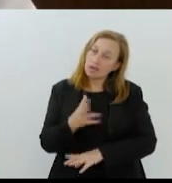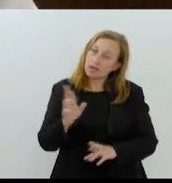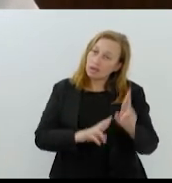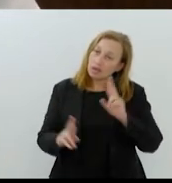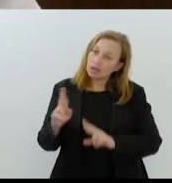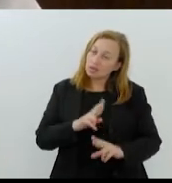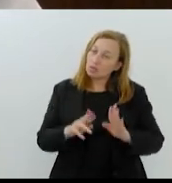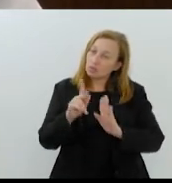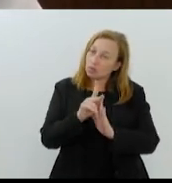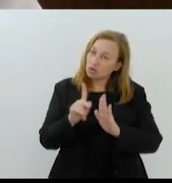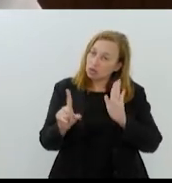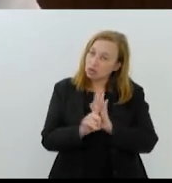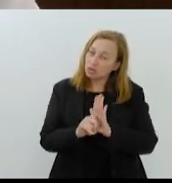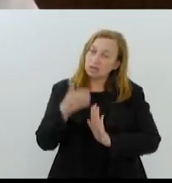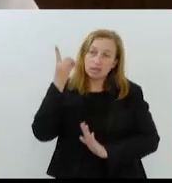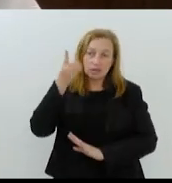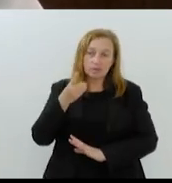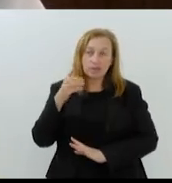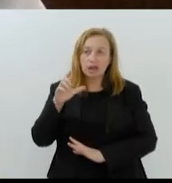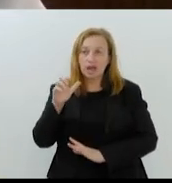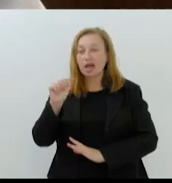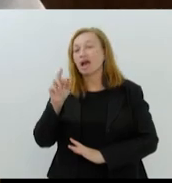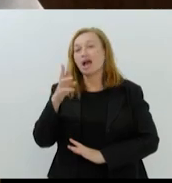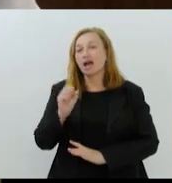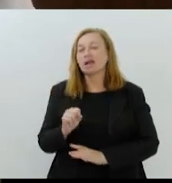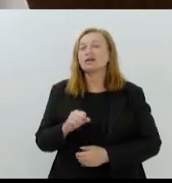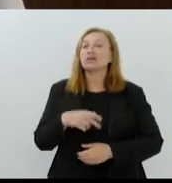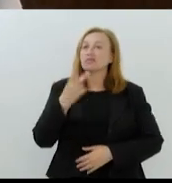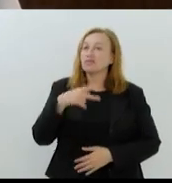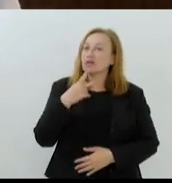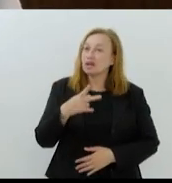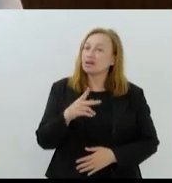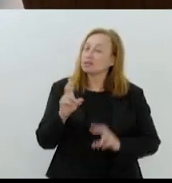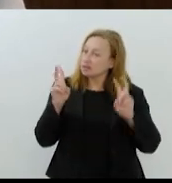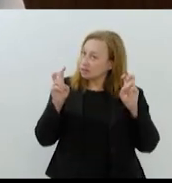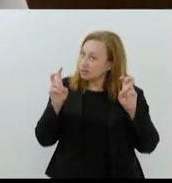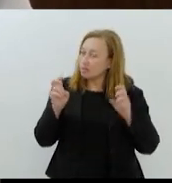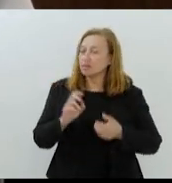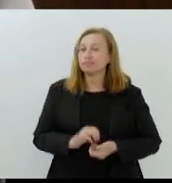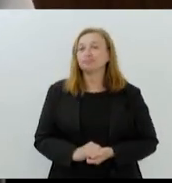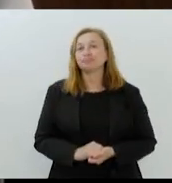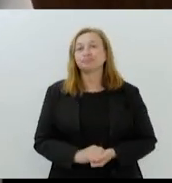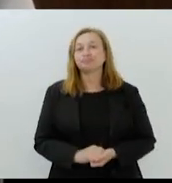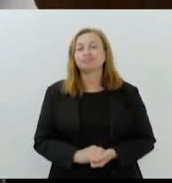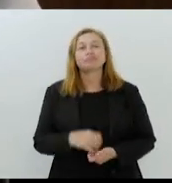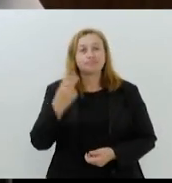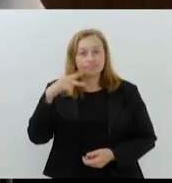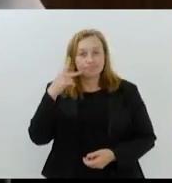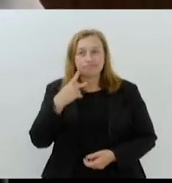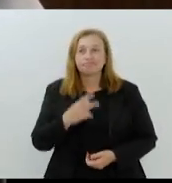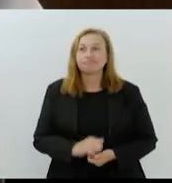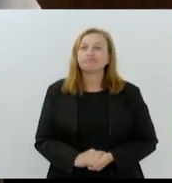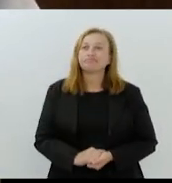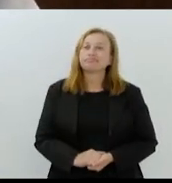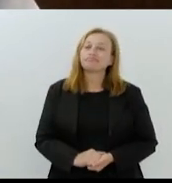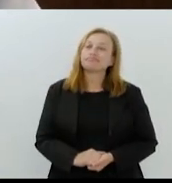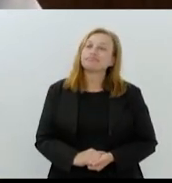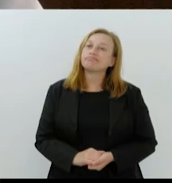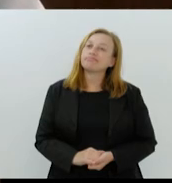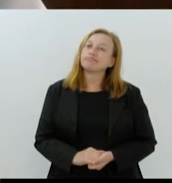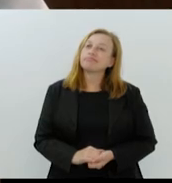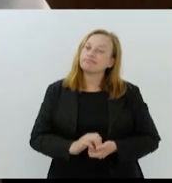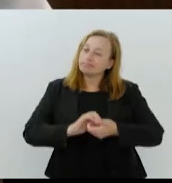ao projeto da deputada Carla e dizer que esse tema o Parlamento Fluminense tem